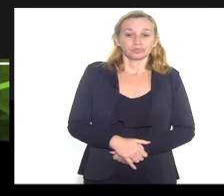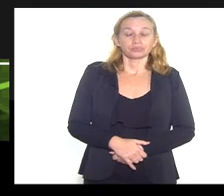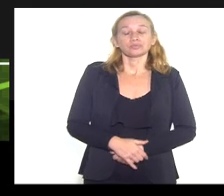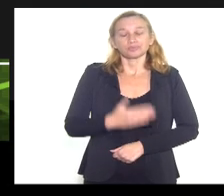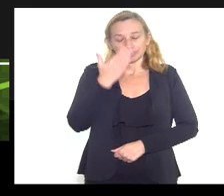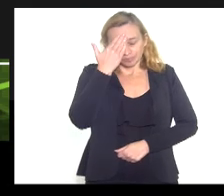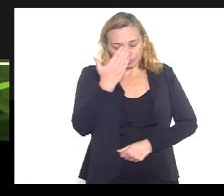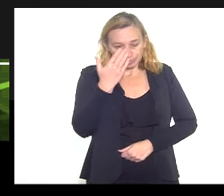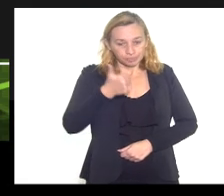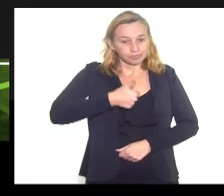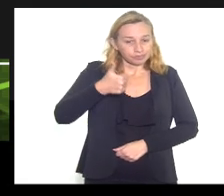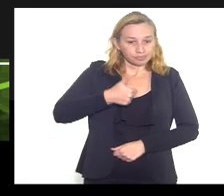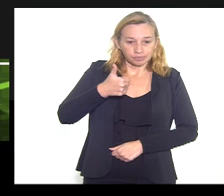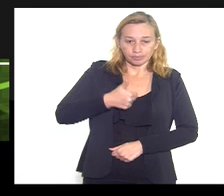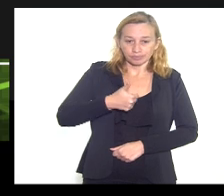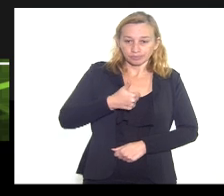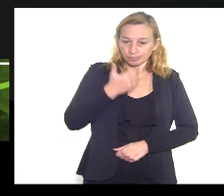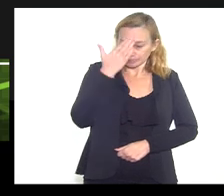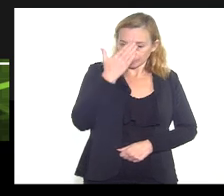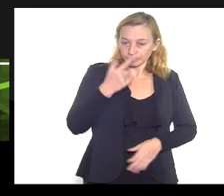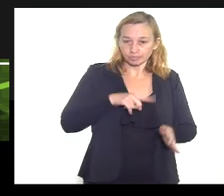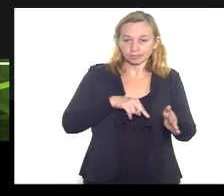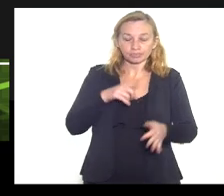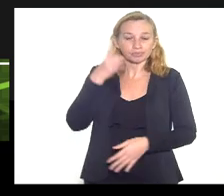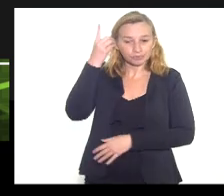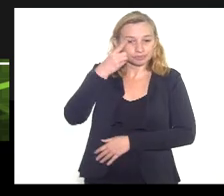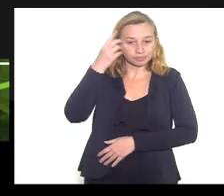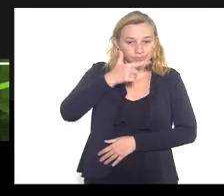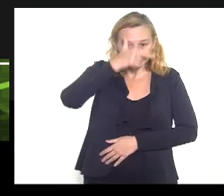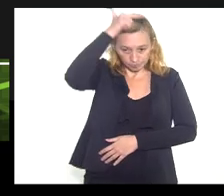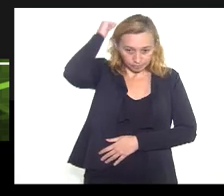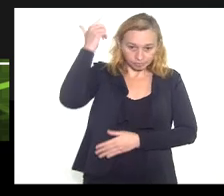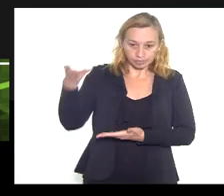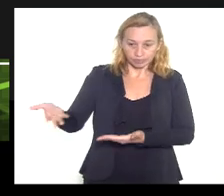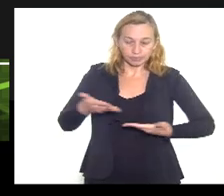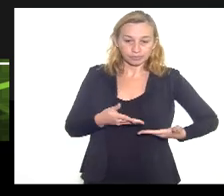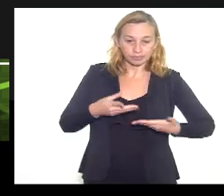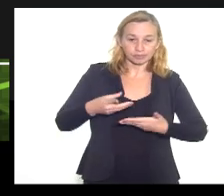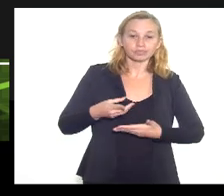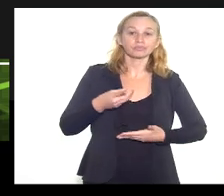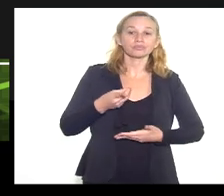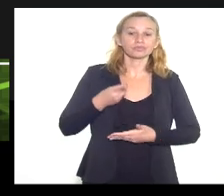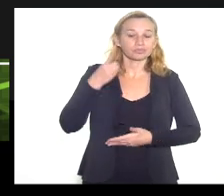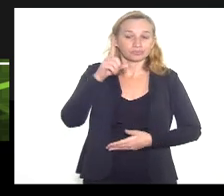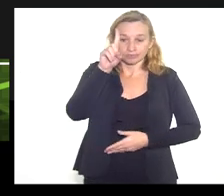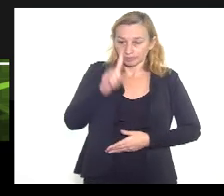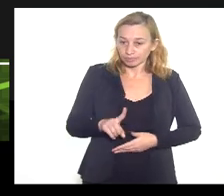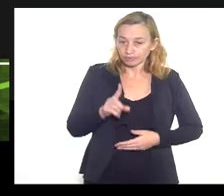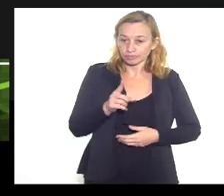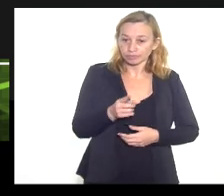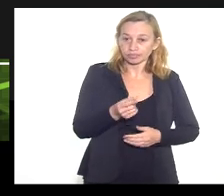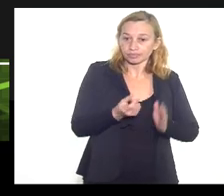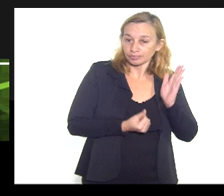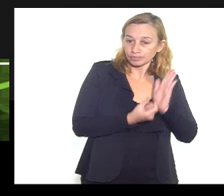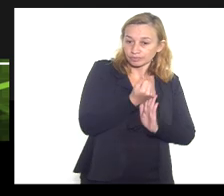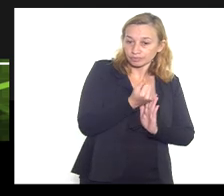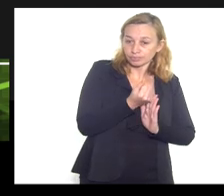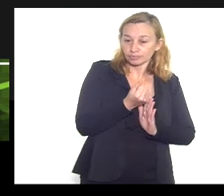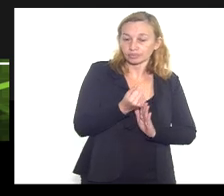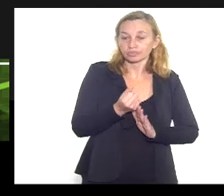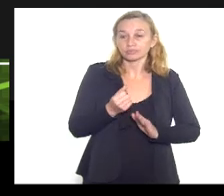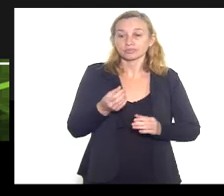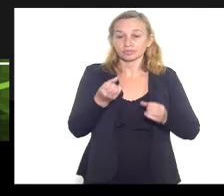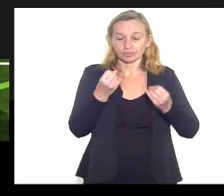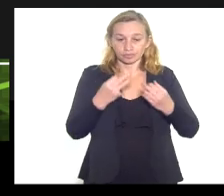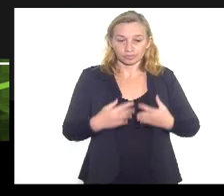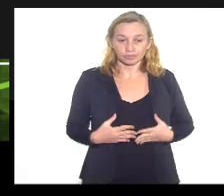Muito obrigado pela primeira pergunta, senhor deputado Luiz Paulo. Eu gostaria de convidar a nossa diretora financeira e tributária para providenciar todos os detalhes.